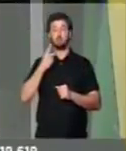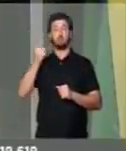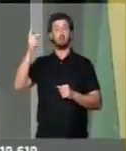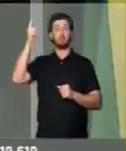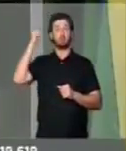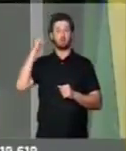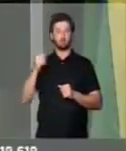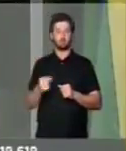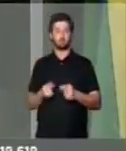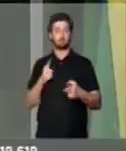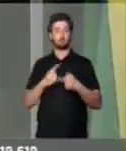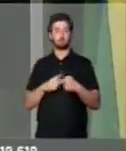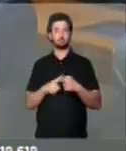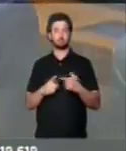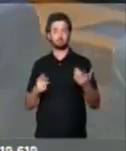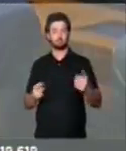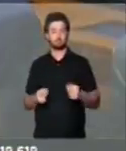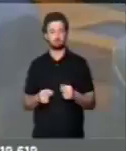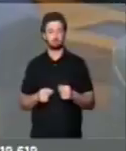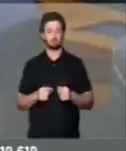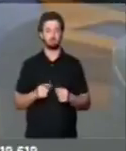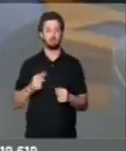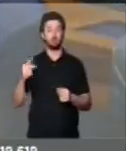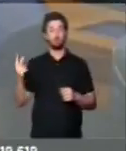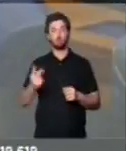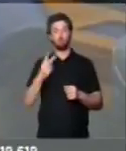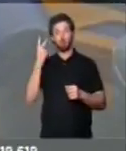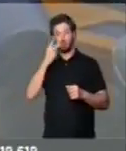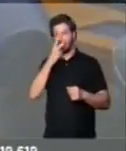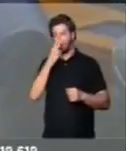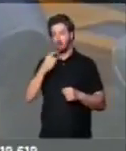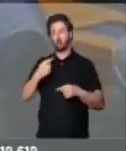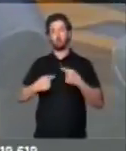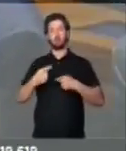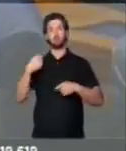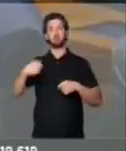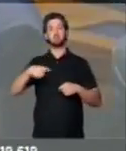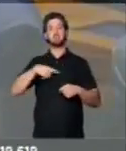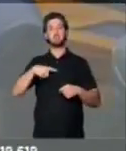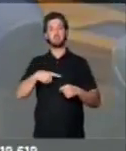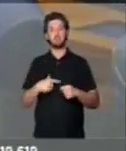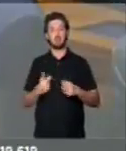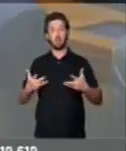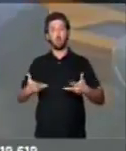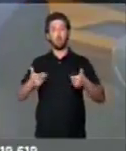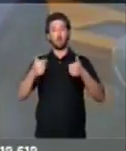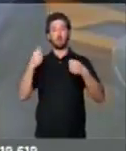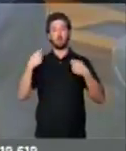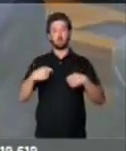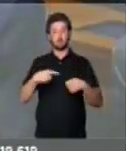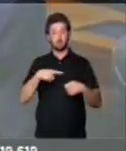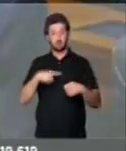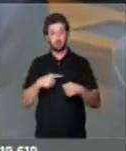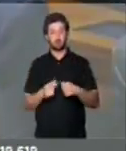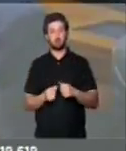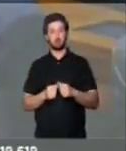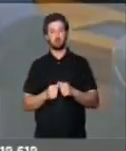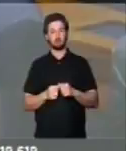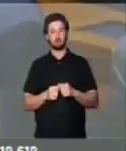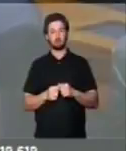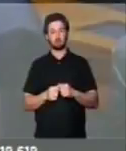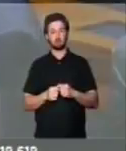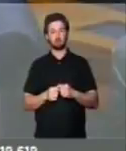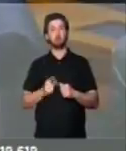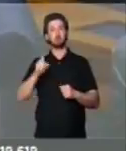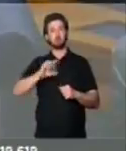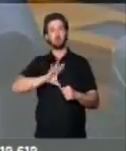tempo, porque uma das virtudes que eu acho que o político tem que ter, uma das qualidades que o político tem que ter,